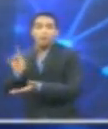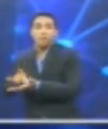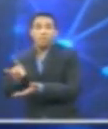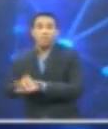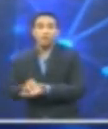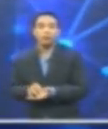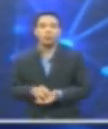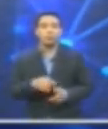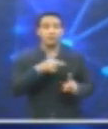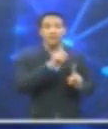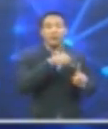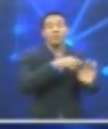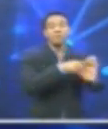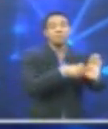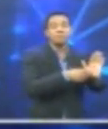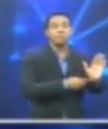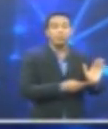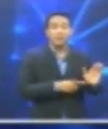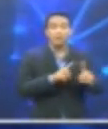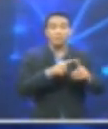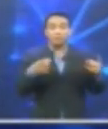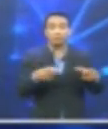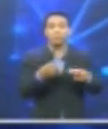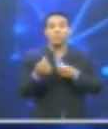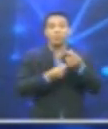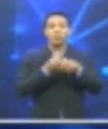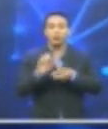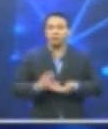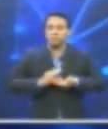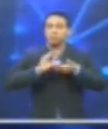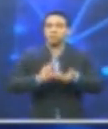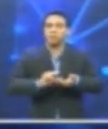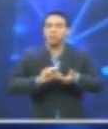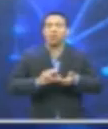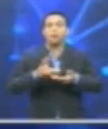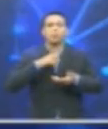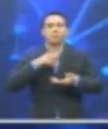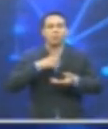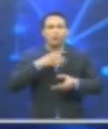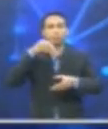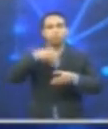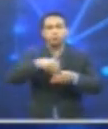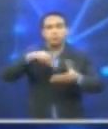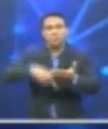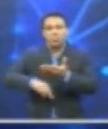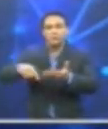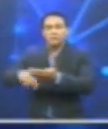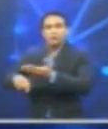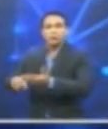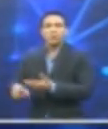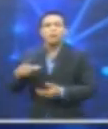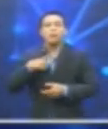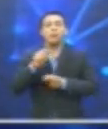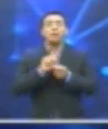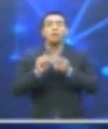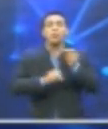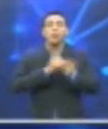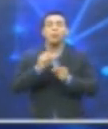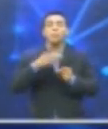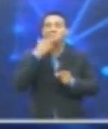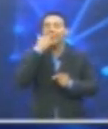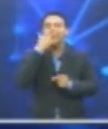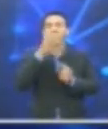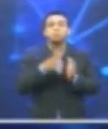o dinheiro para entregar esses poços tubulares para combater a seca que já chegava ao Estado estavam contingenciados, dados